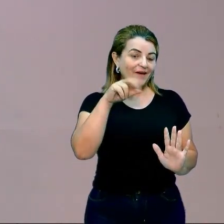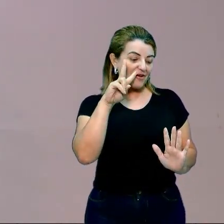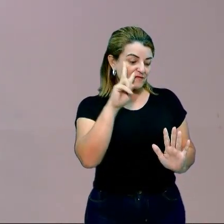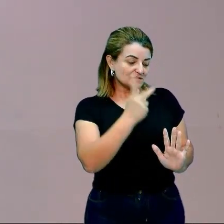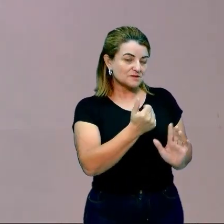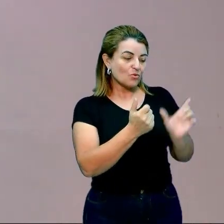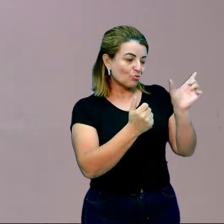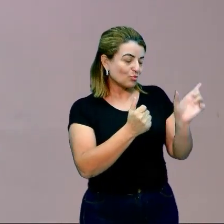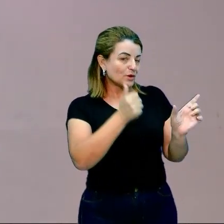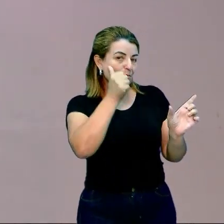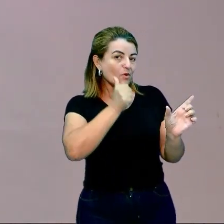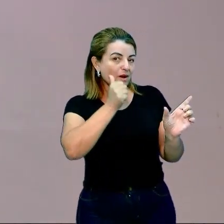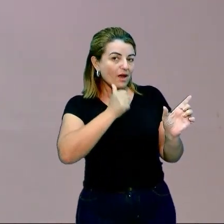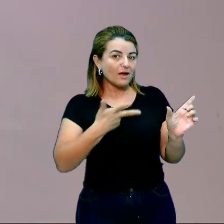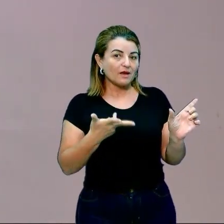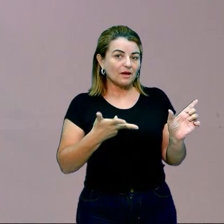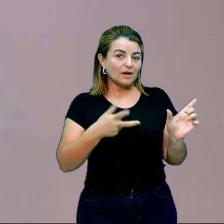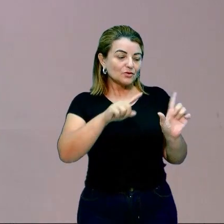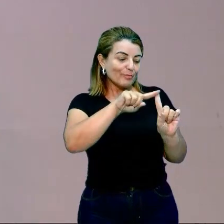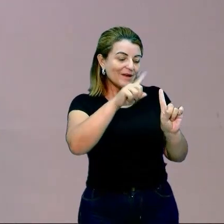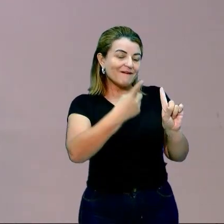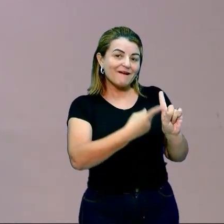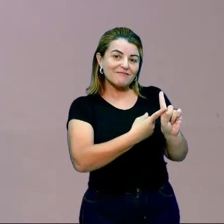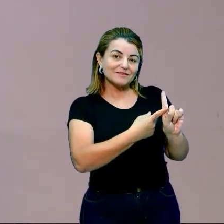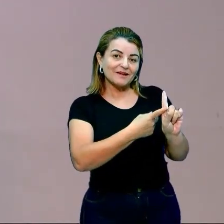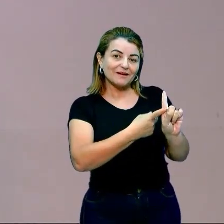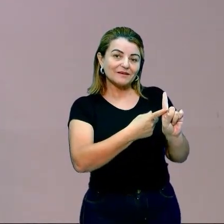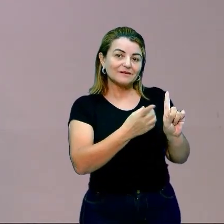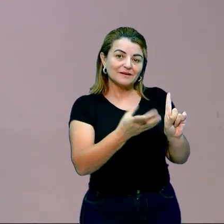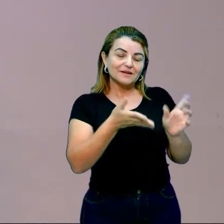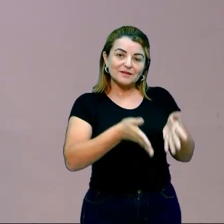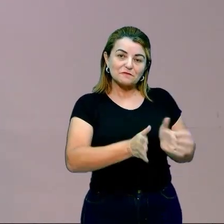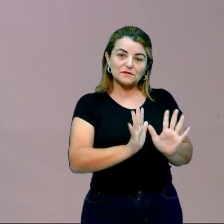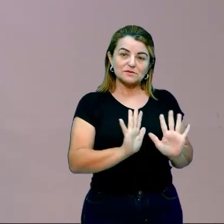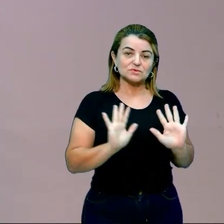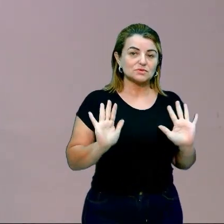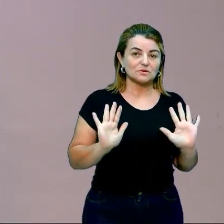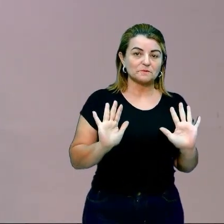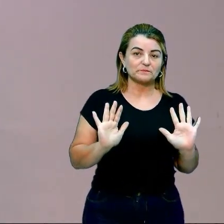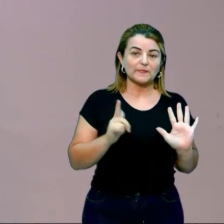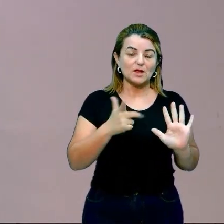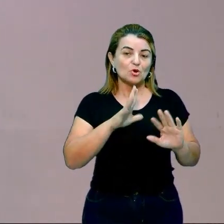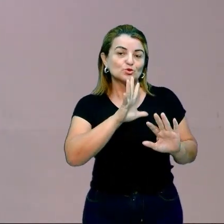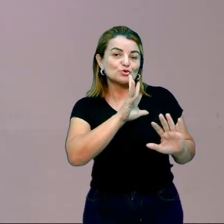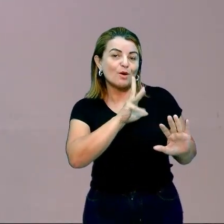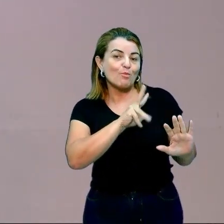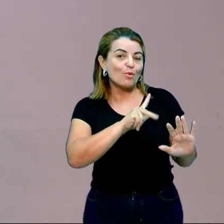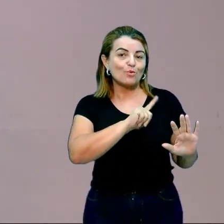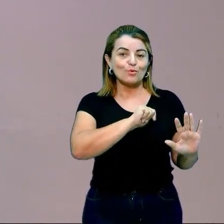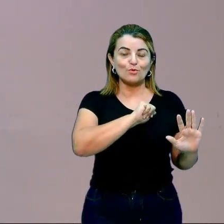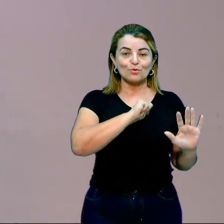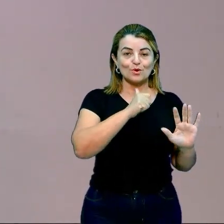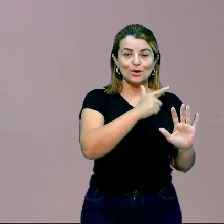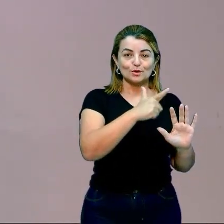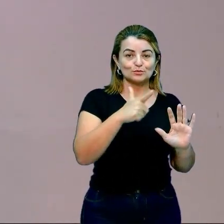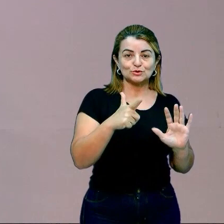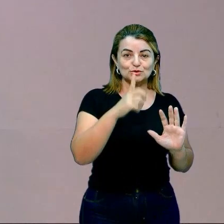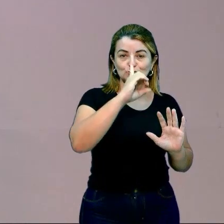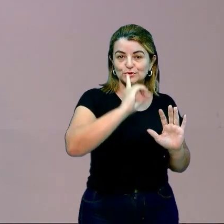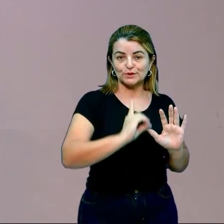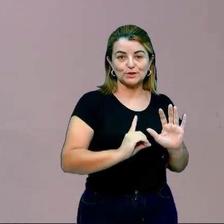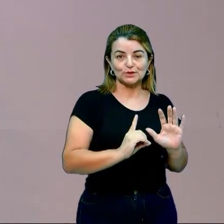os homens em Atenas eles não viam a mulher com relações afetivas né Elas não tinham